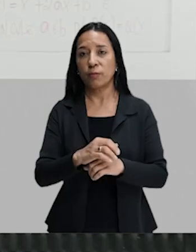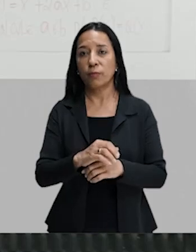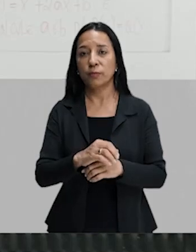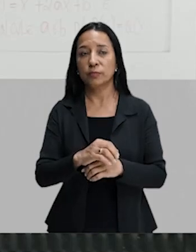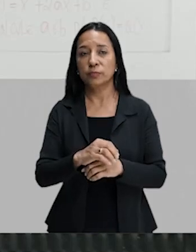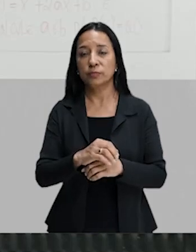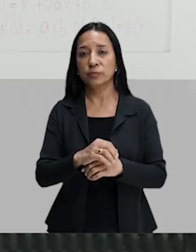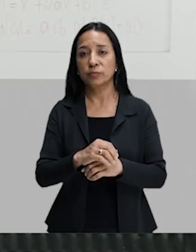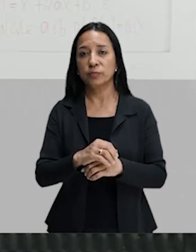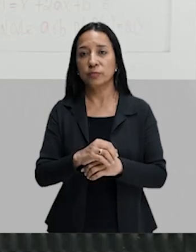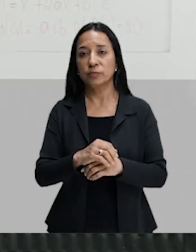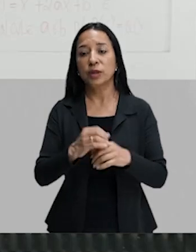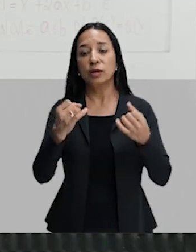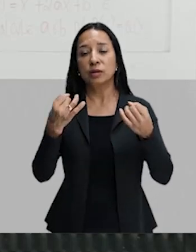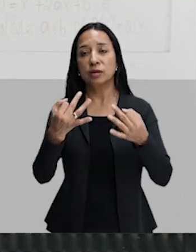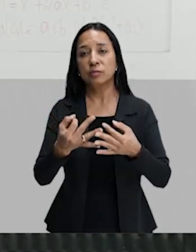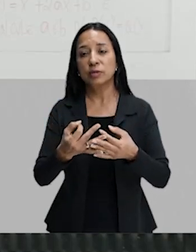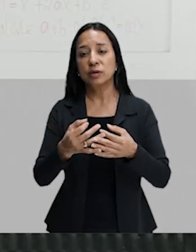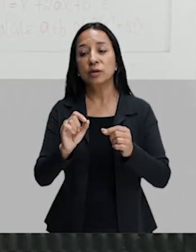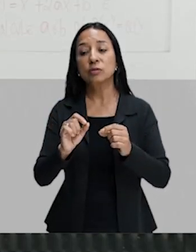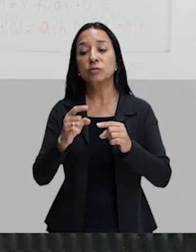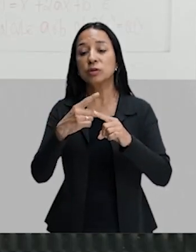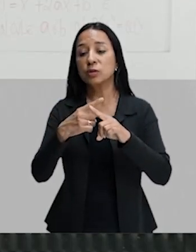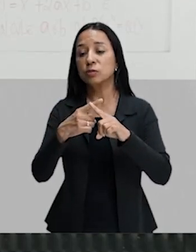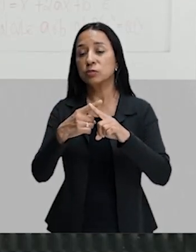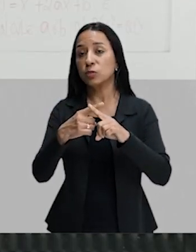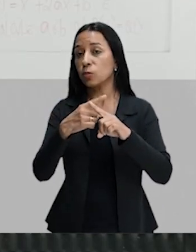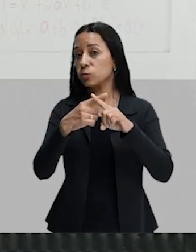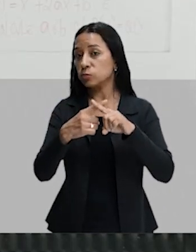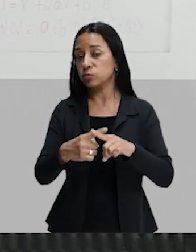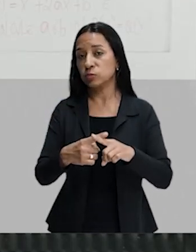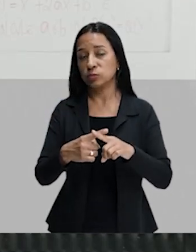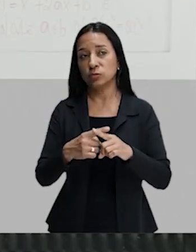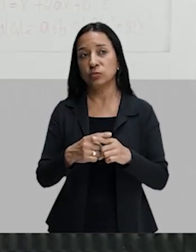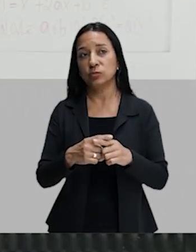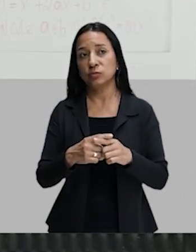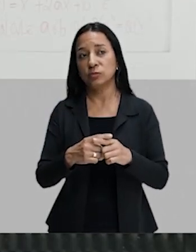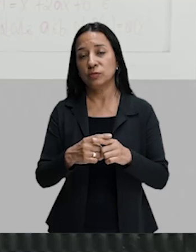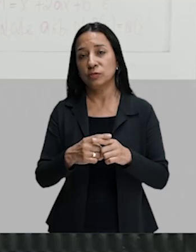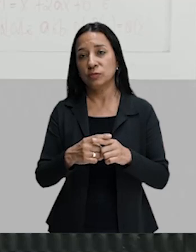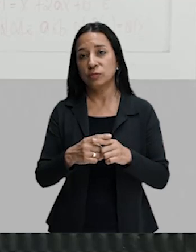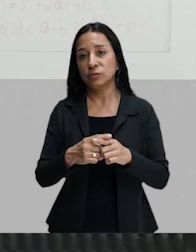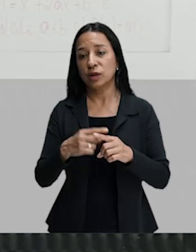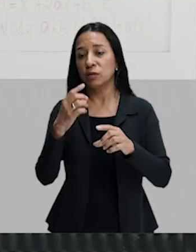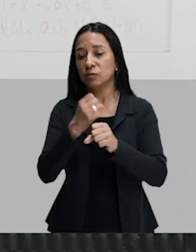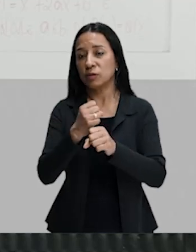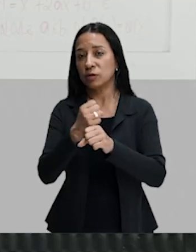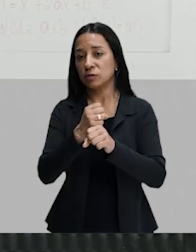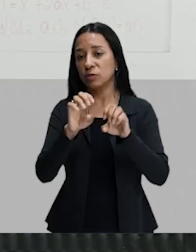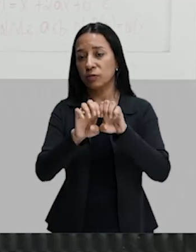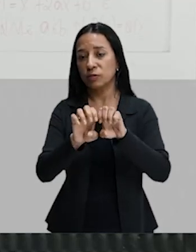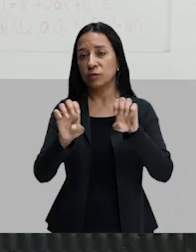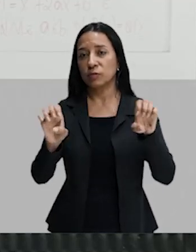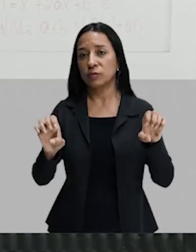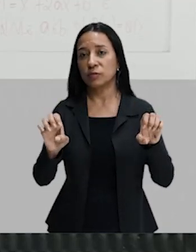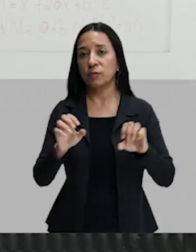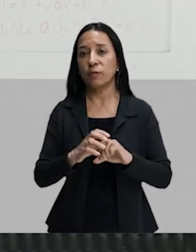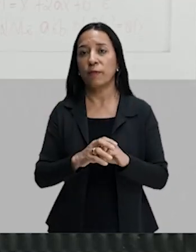Certo? Porque ele está dizendo que são identicamente nulos. E aí você resolve essa equaçãozinha. 3b igual a 9.